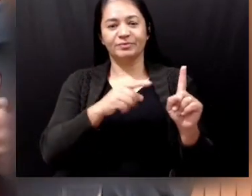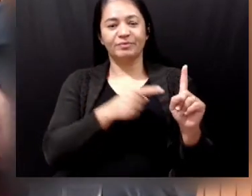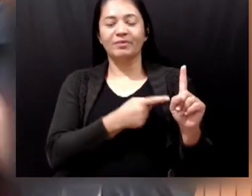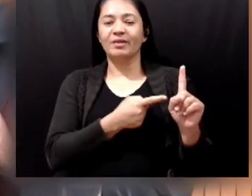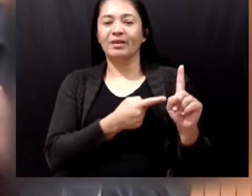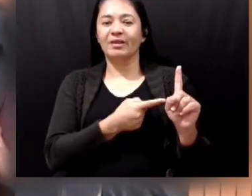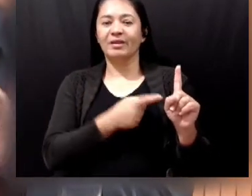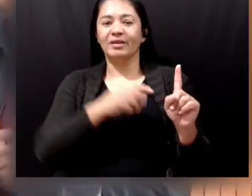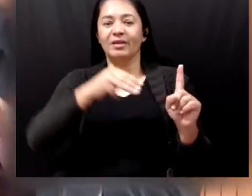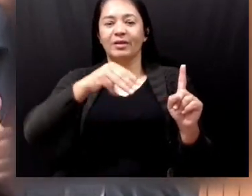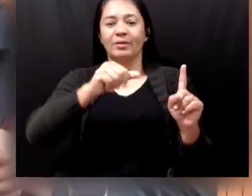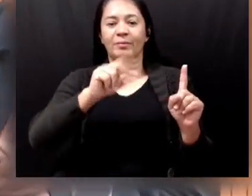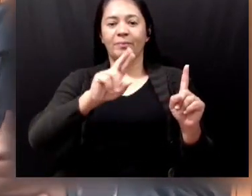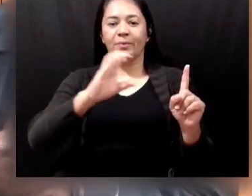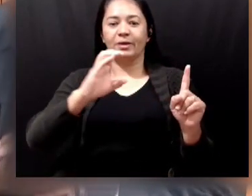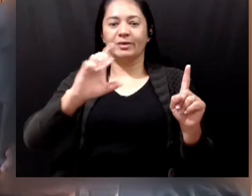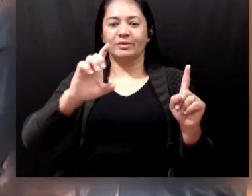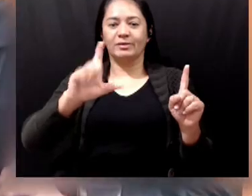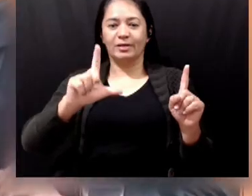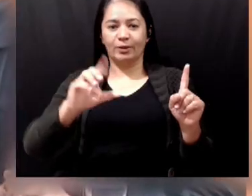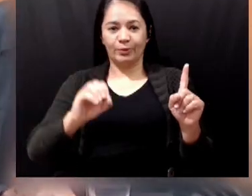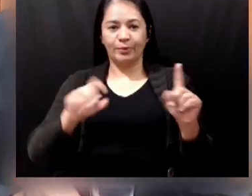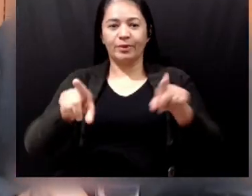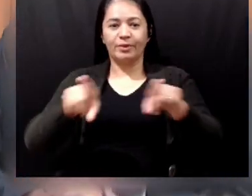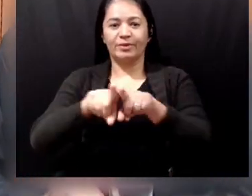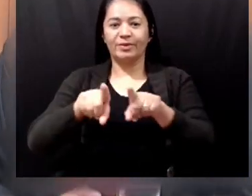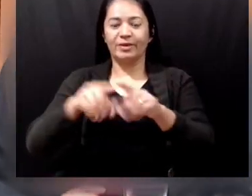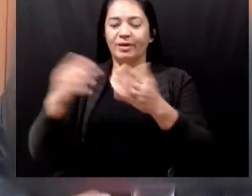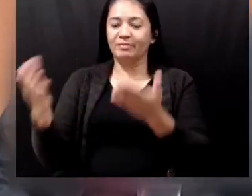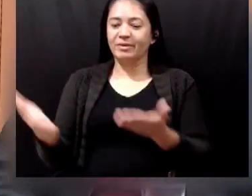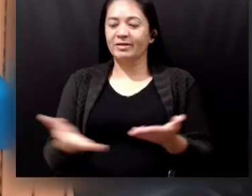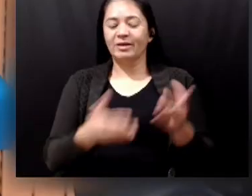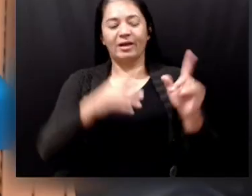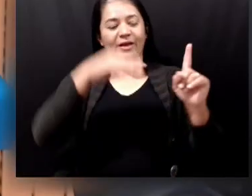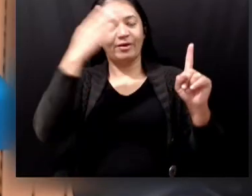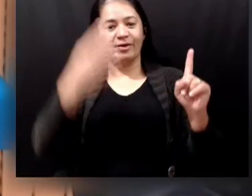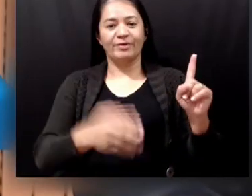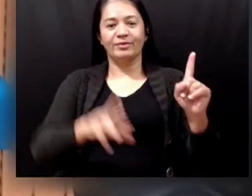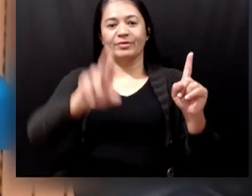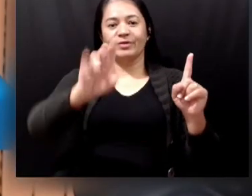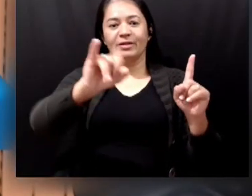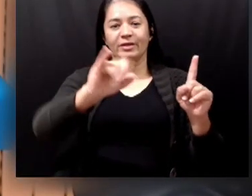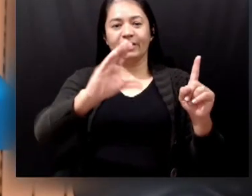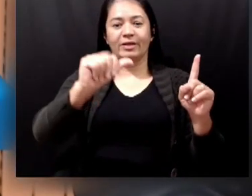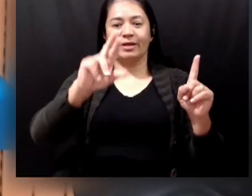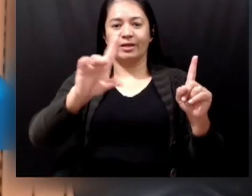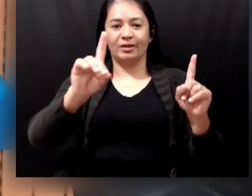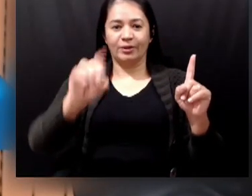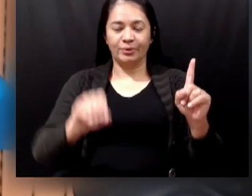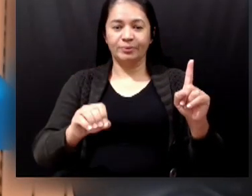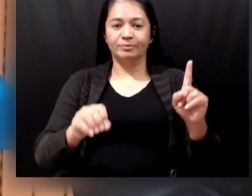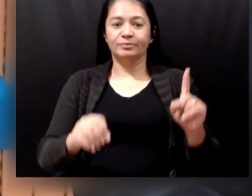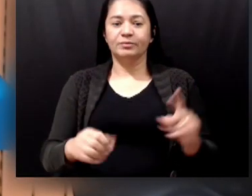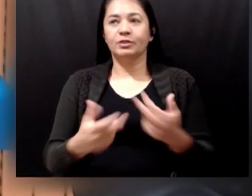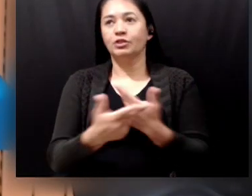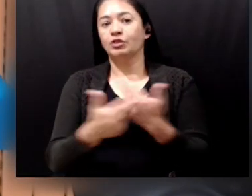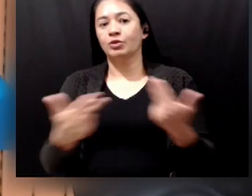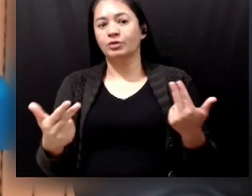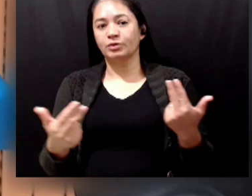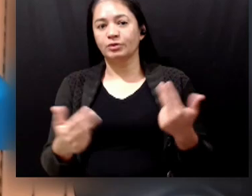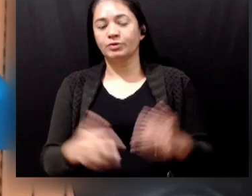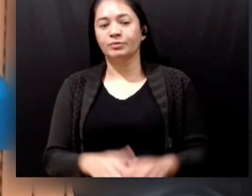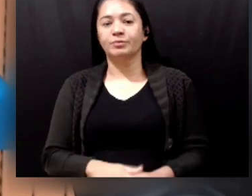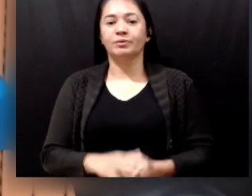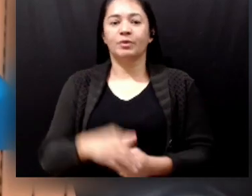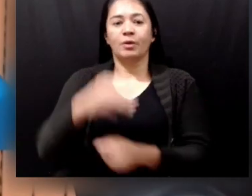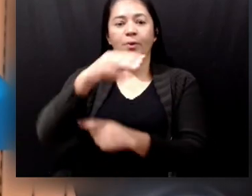Pfeiffer. Também entregou a honraria a Ricardo Vinícius Ferreira. Entre outras coisas, o Marcelo é um atleta, um